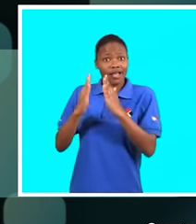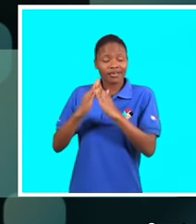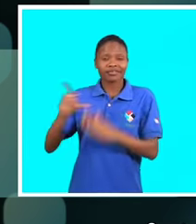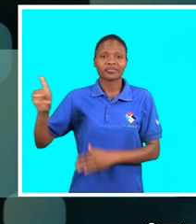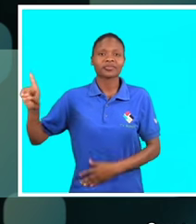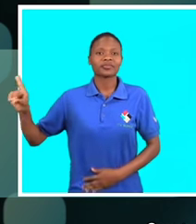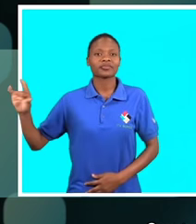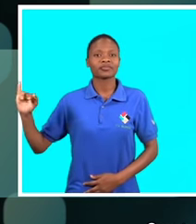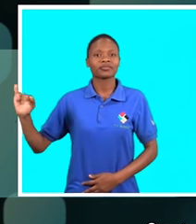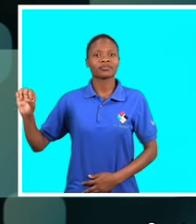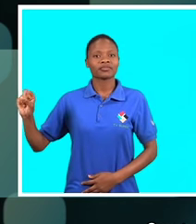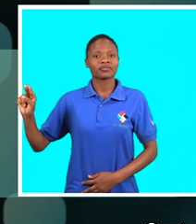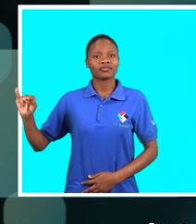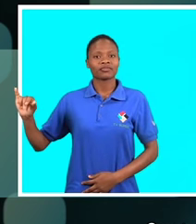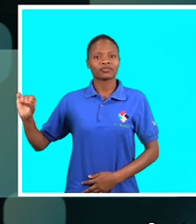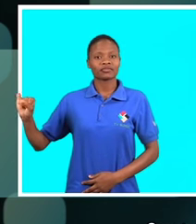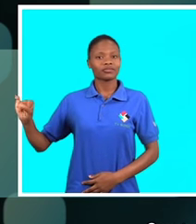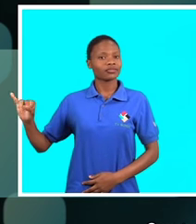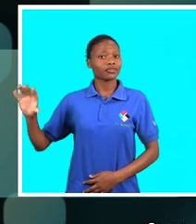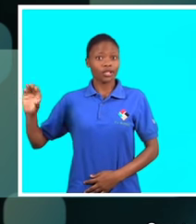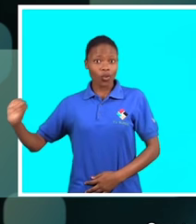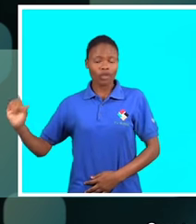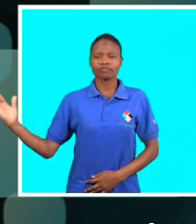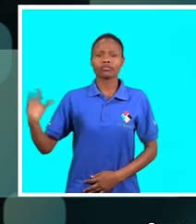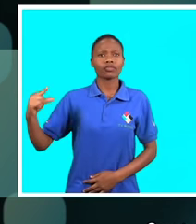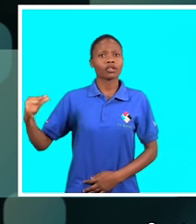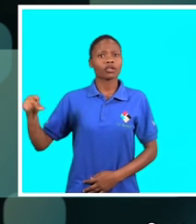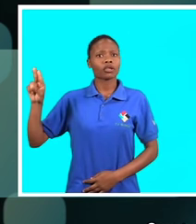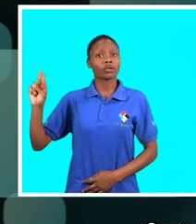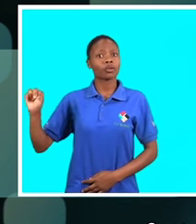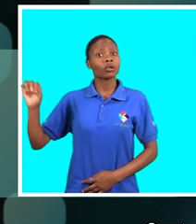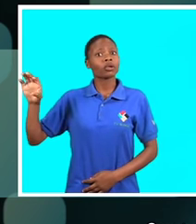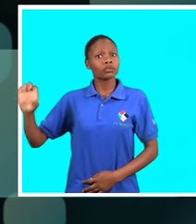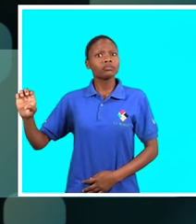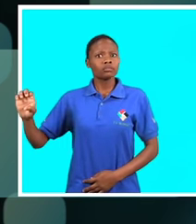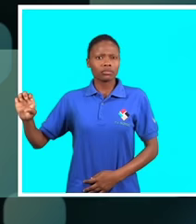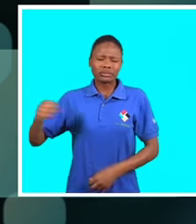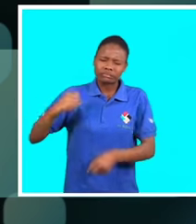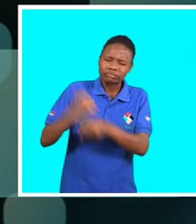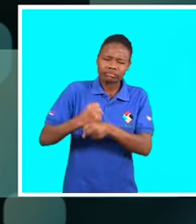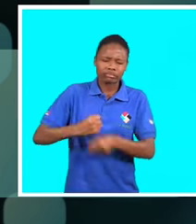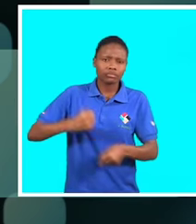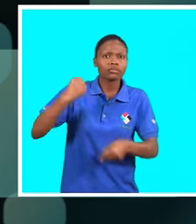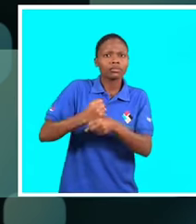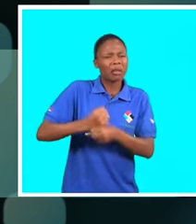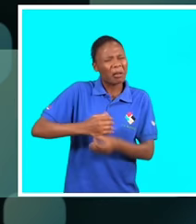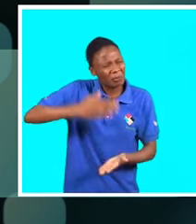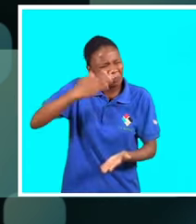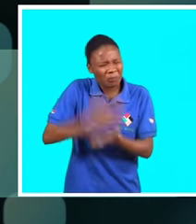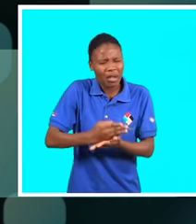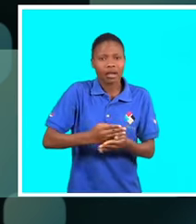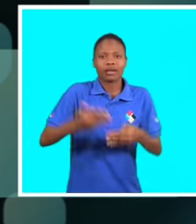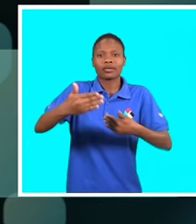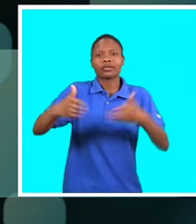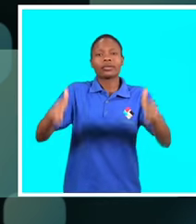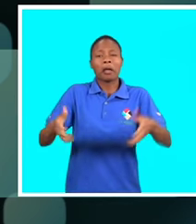Construiu uma casa, casou-se e teve uma filha. Não terminou os estudos,